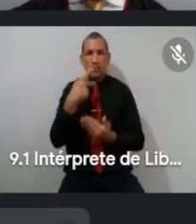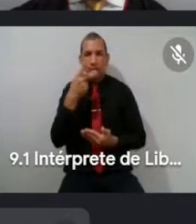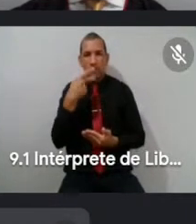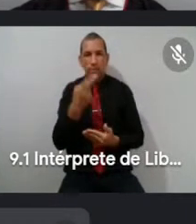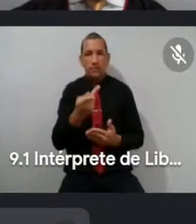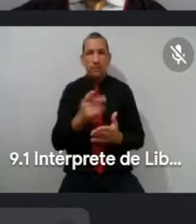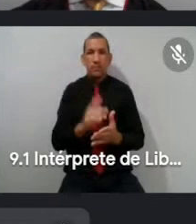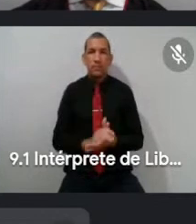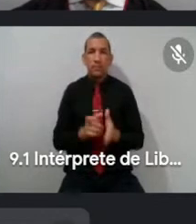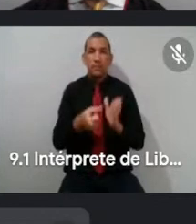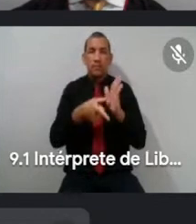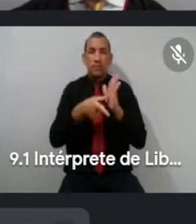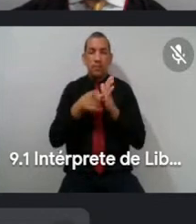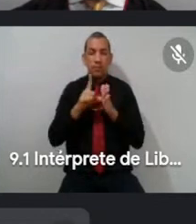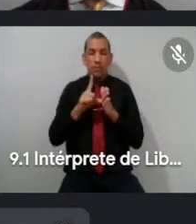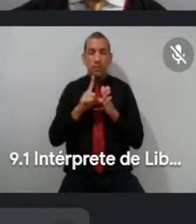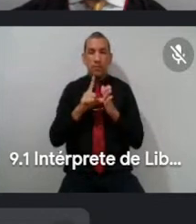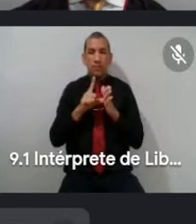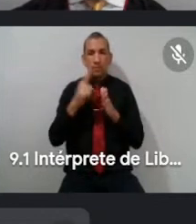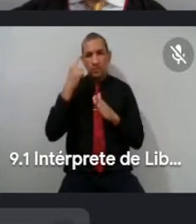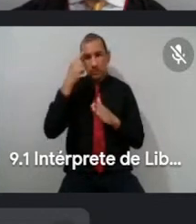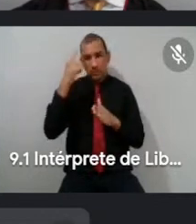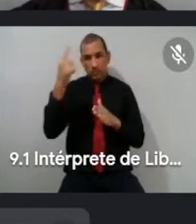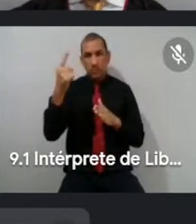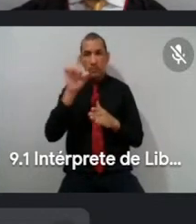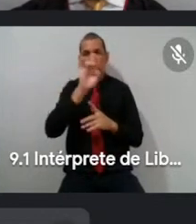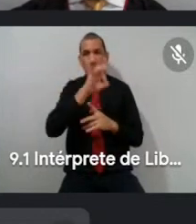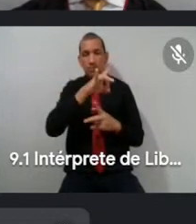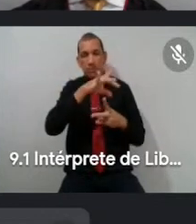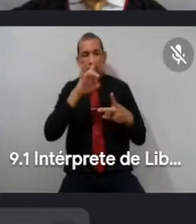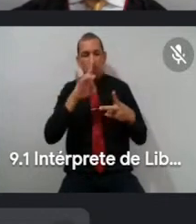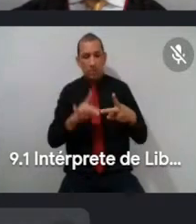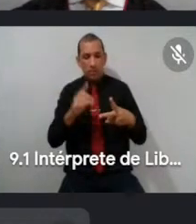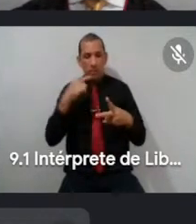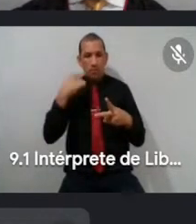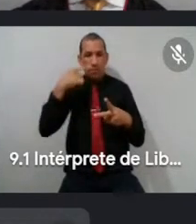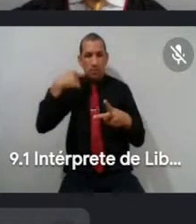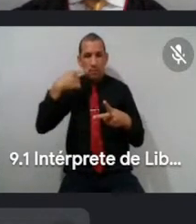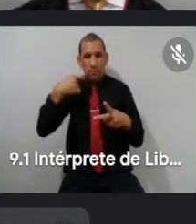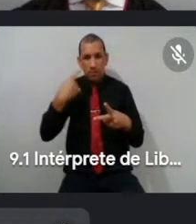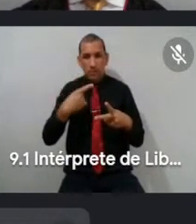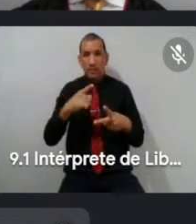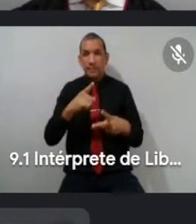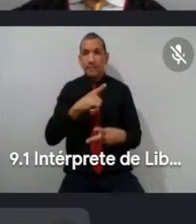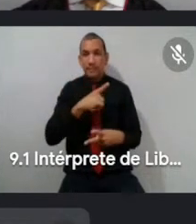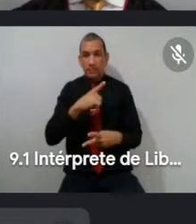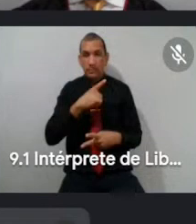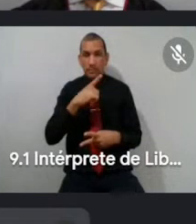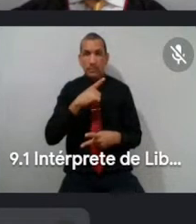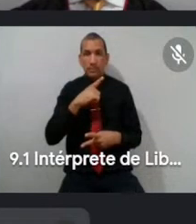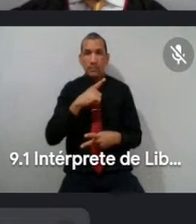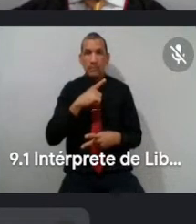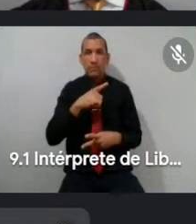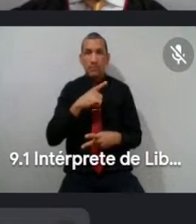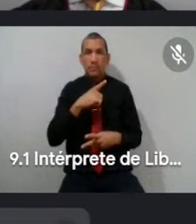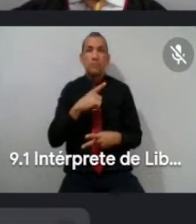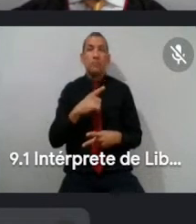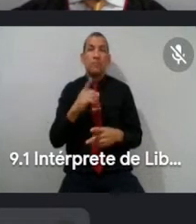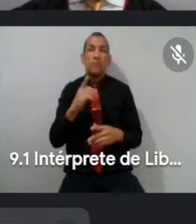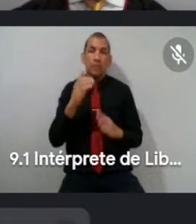se lembra no antes Doutora porém que cada advogado né Será e o